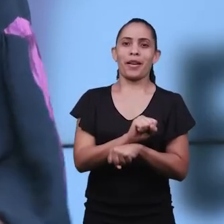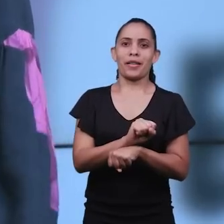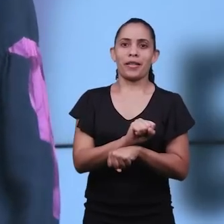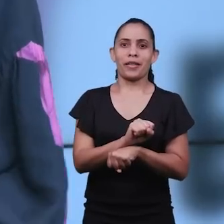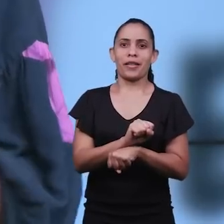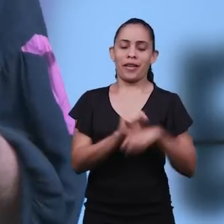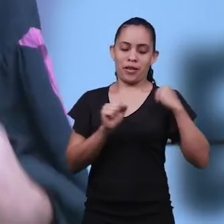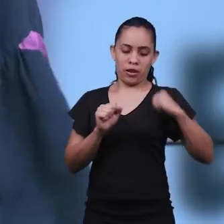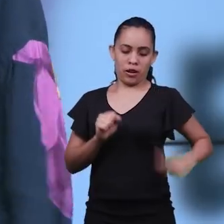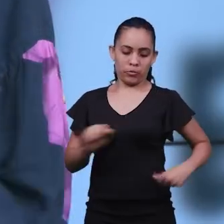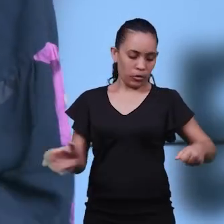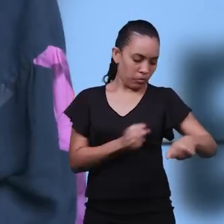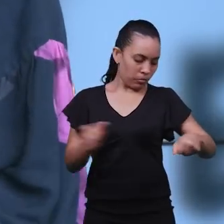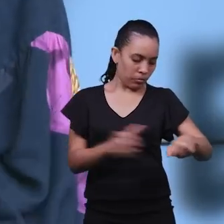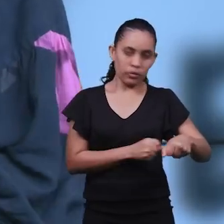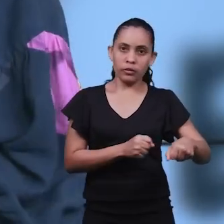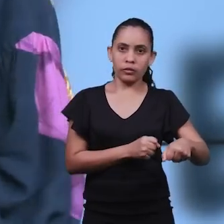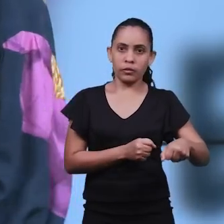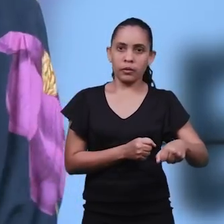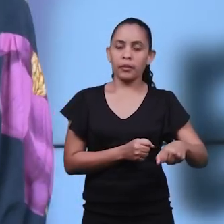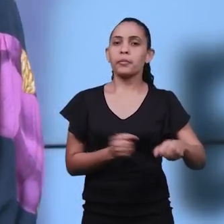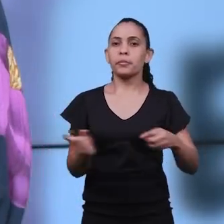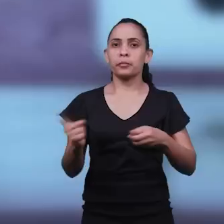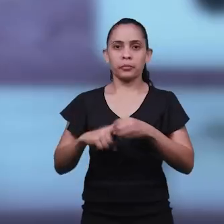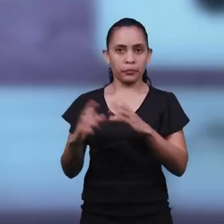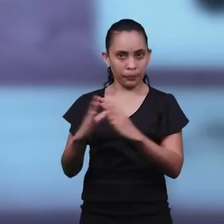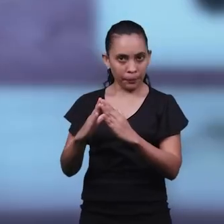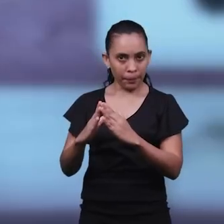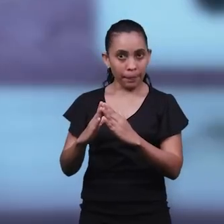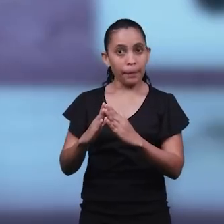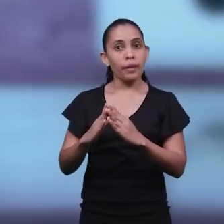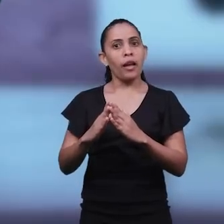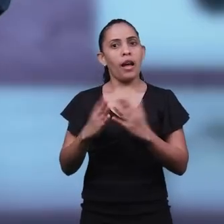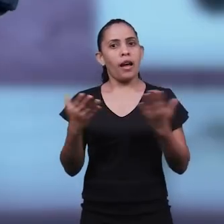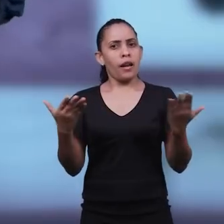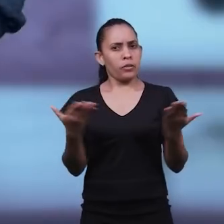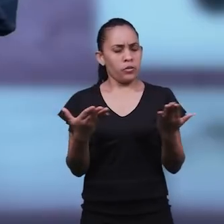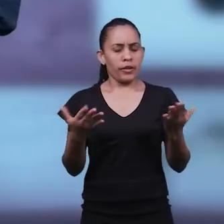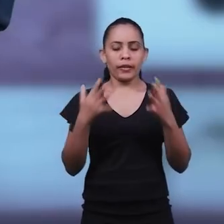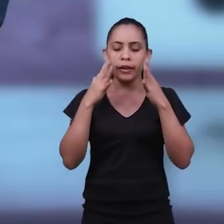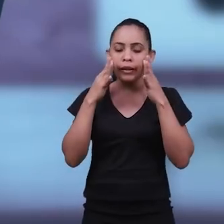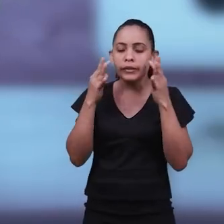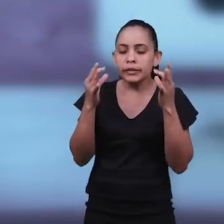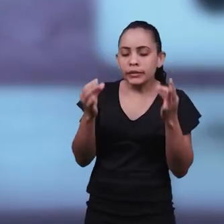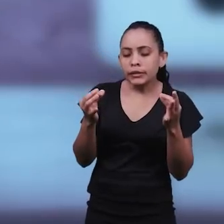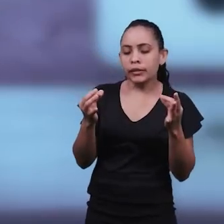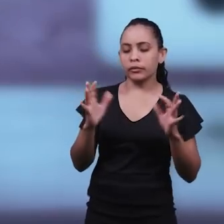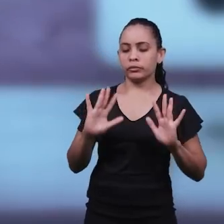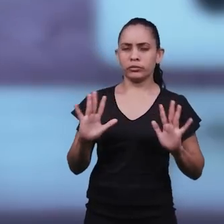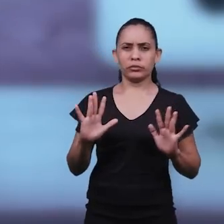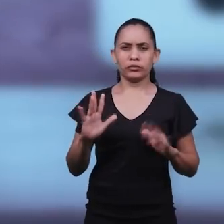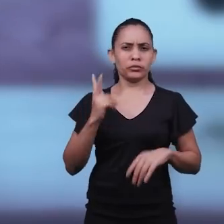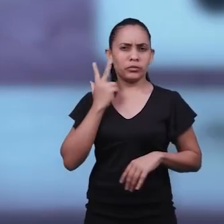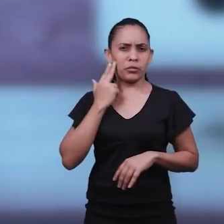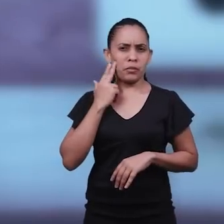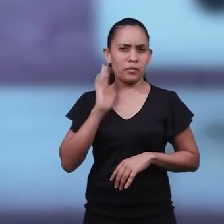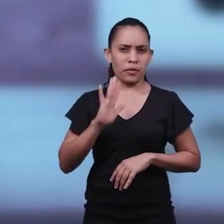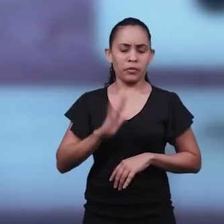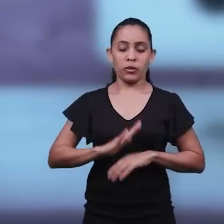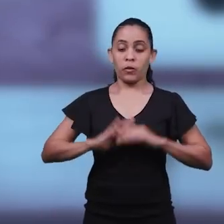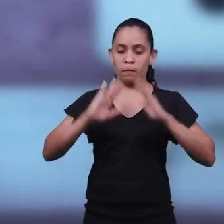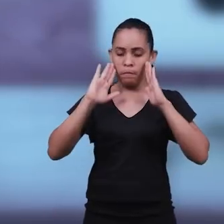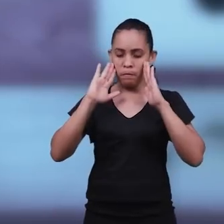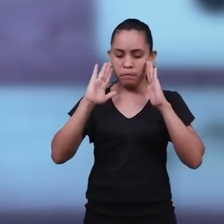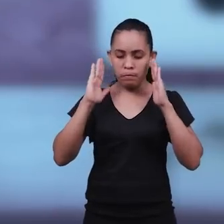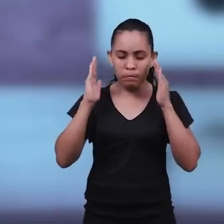param e começam a arrumar a mochila para ir embora. E a atenção voluntária? É quando mantemos